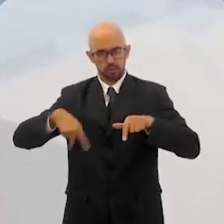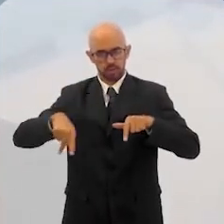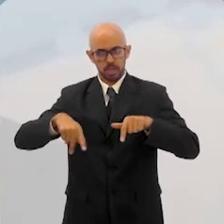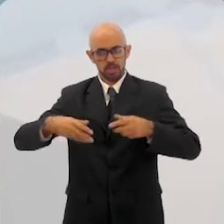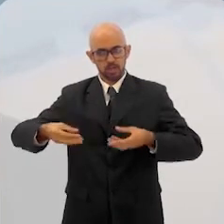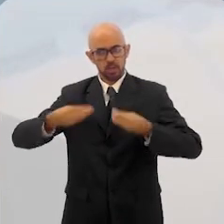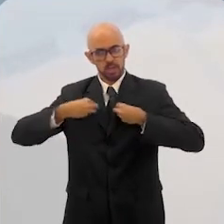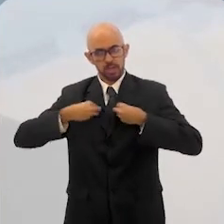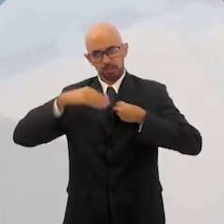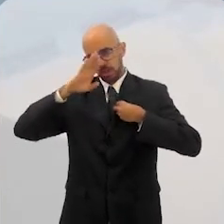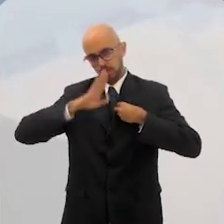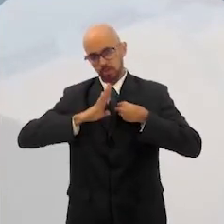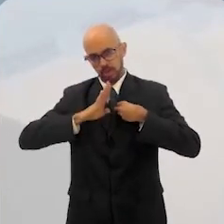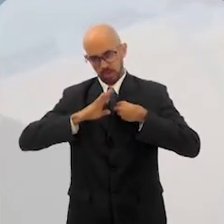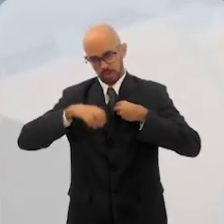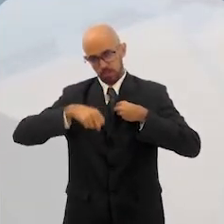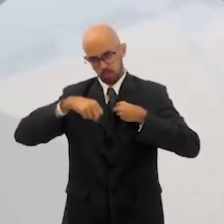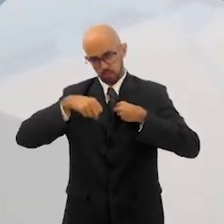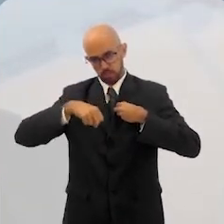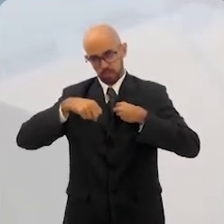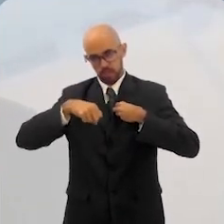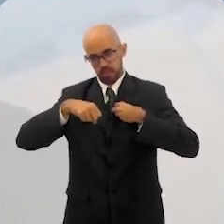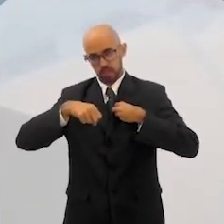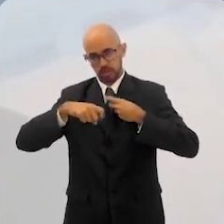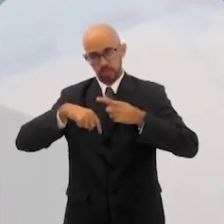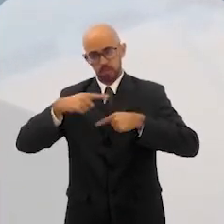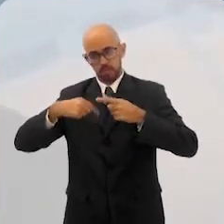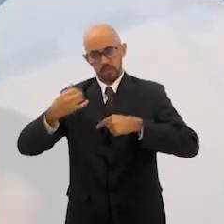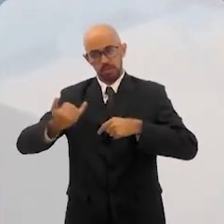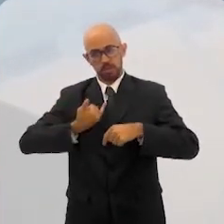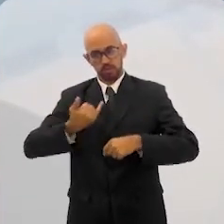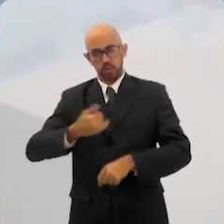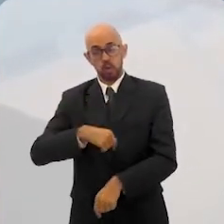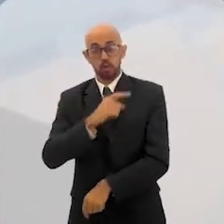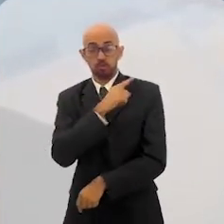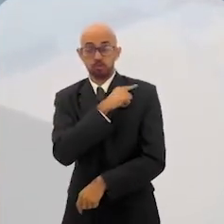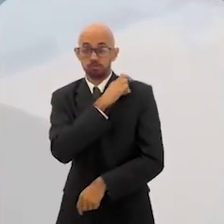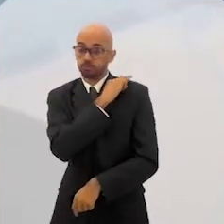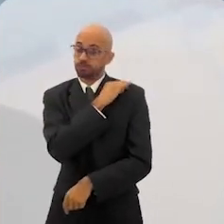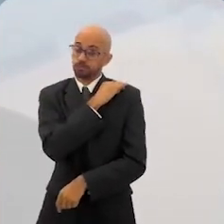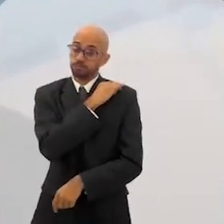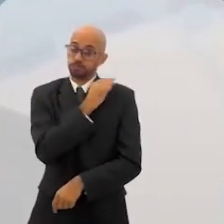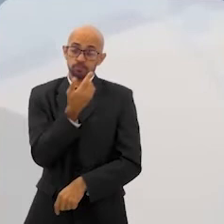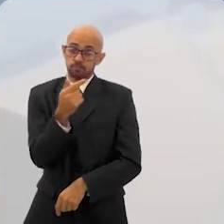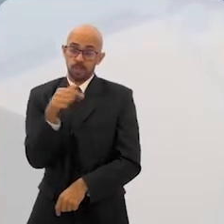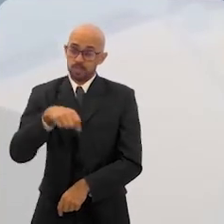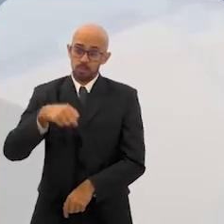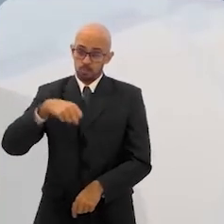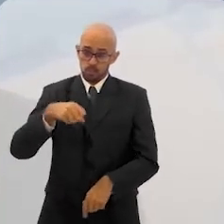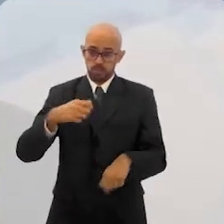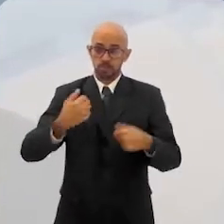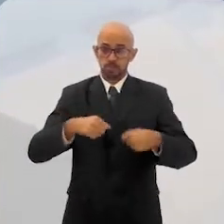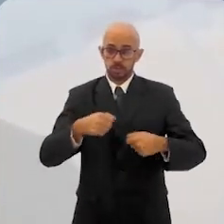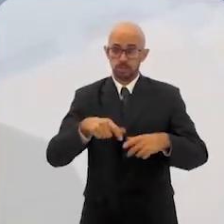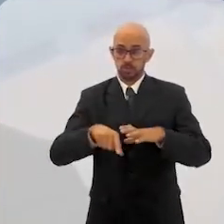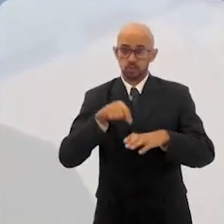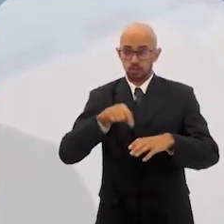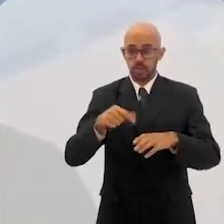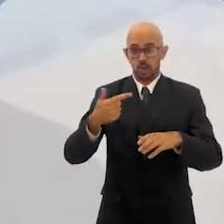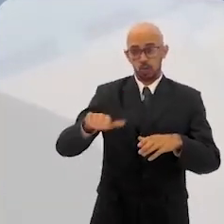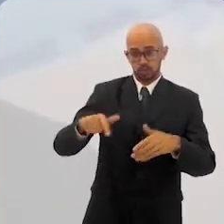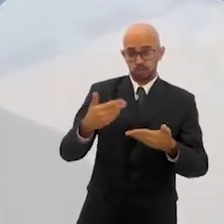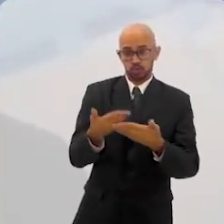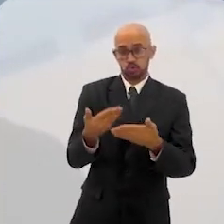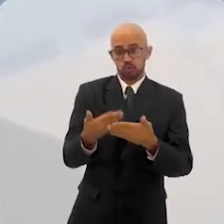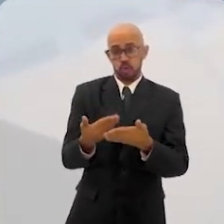que eu recebia. E minha mãe falou assim: ó, no ensino médio não tem mais, na época era o segundo grau, não tem mais essa bolsa, então a gente vai precisar escolher uma